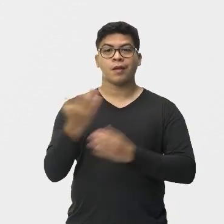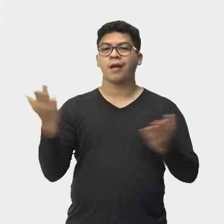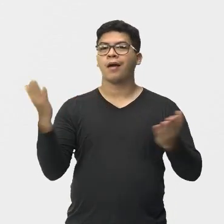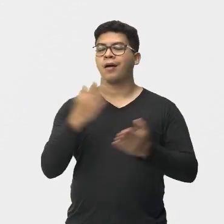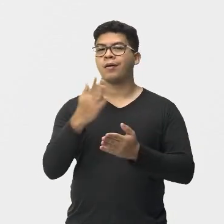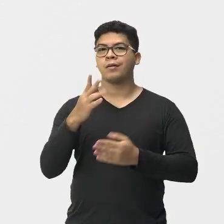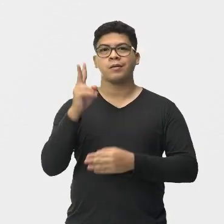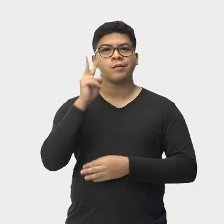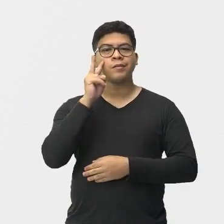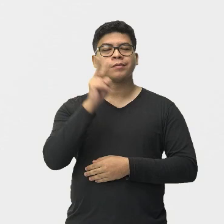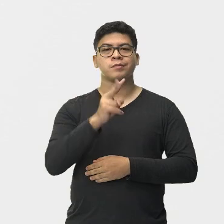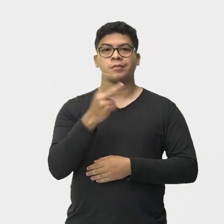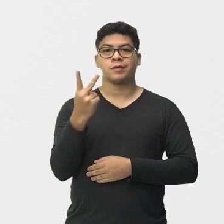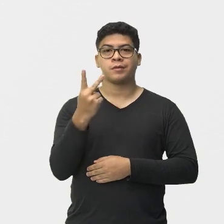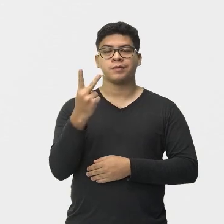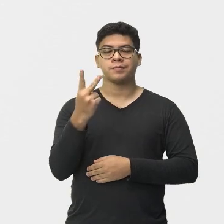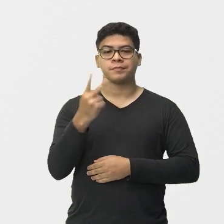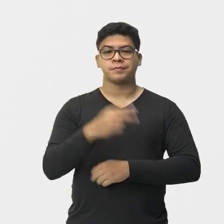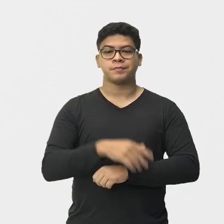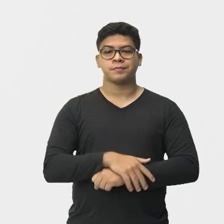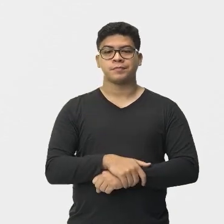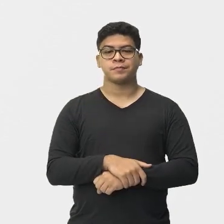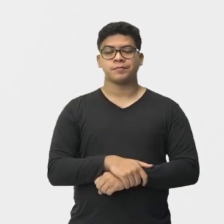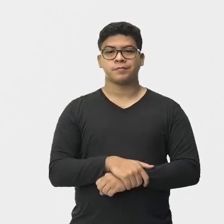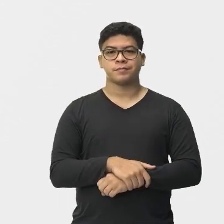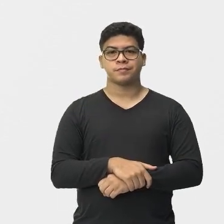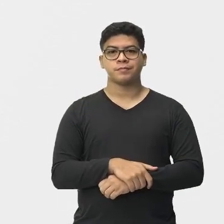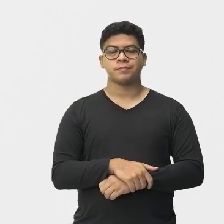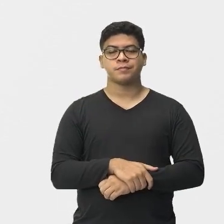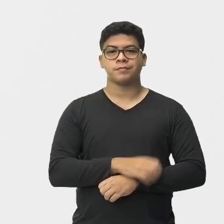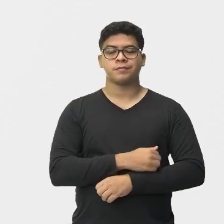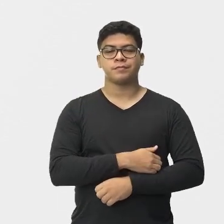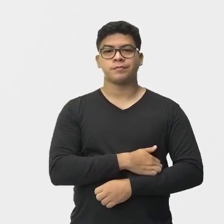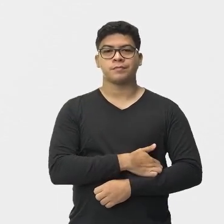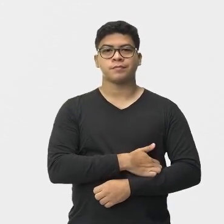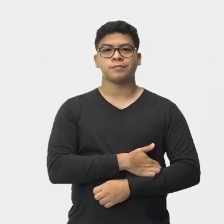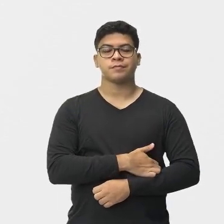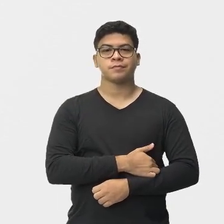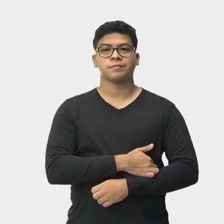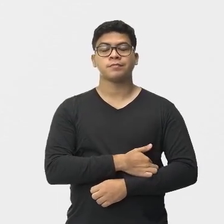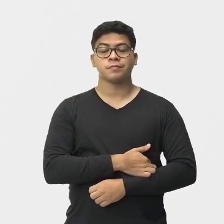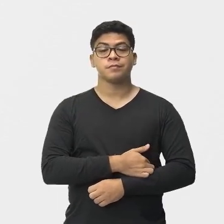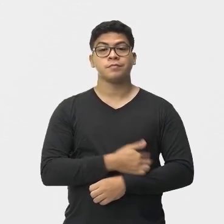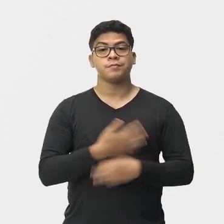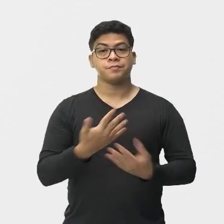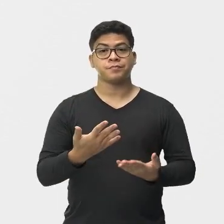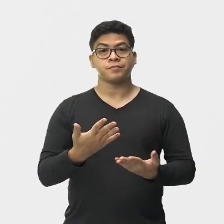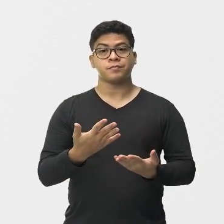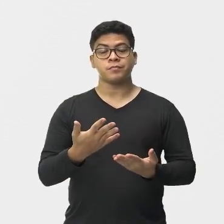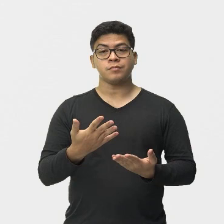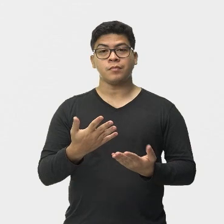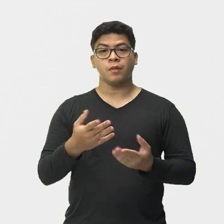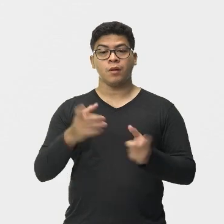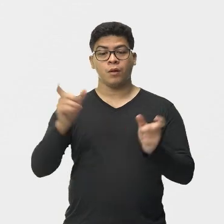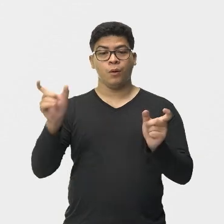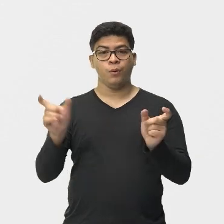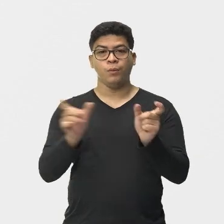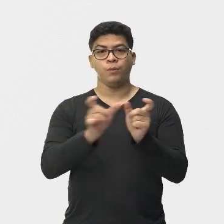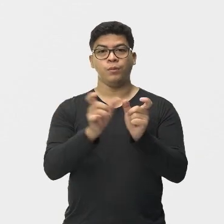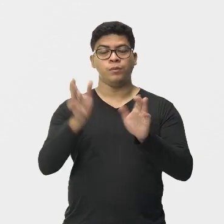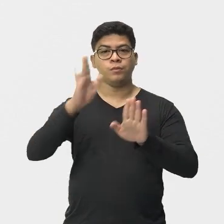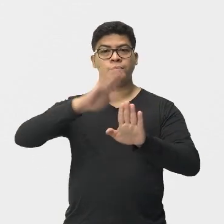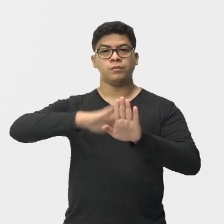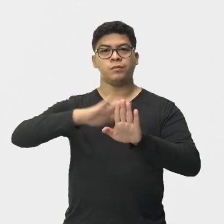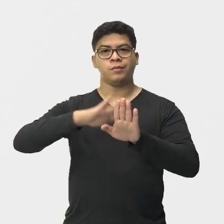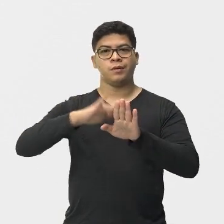Vamos agora para a nossa segunda questão, que é dar o complemento indireto de las frases